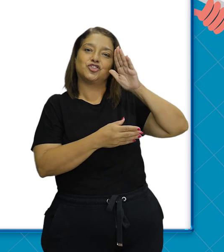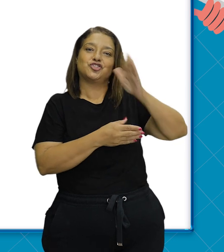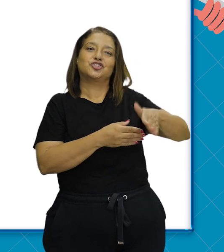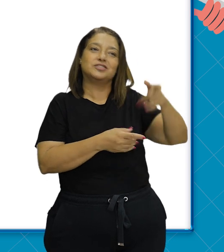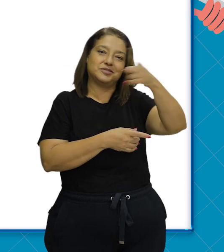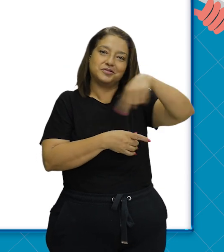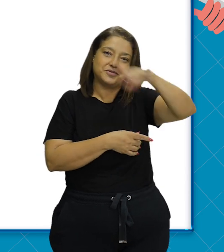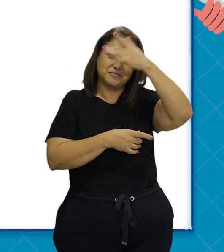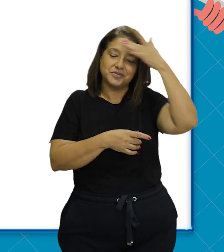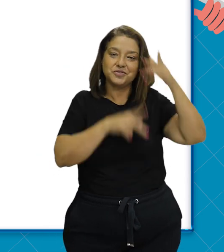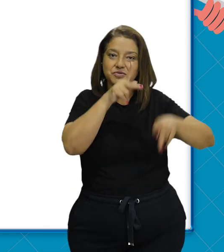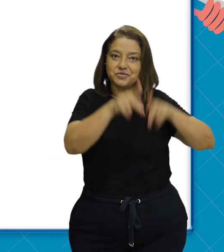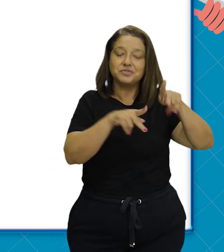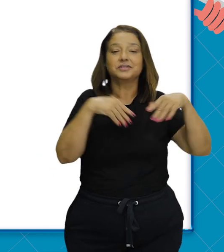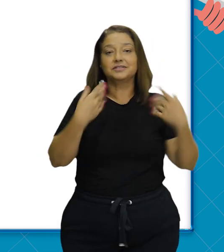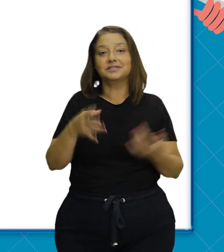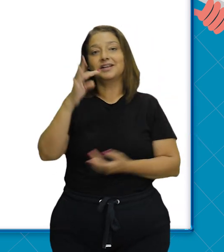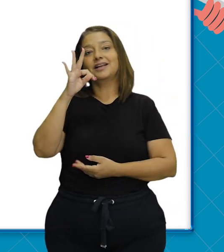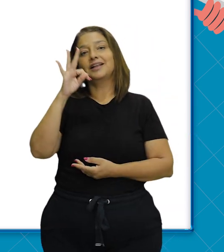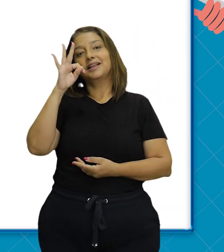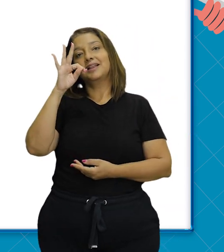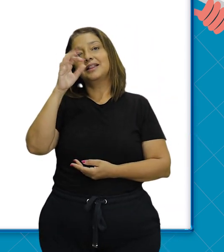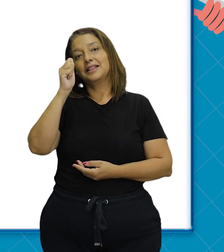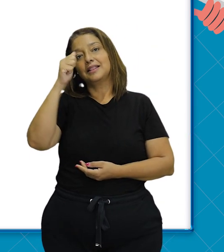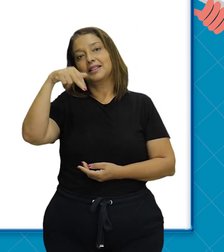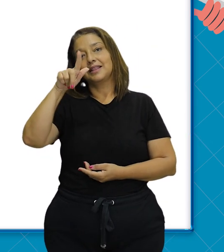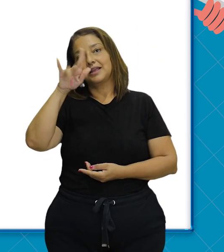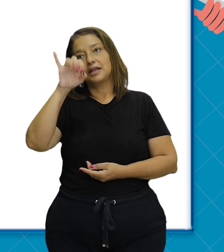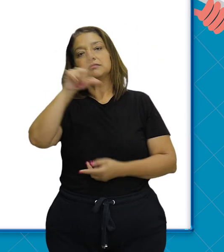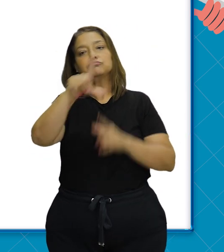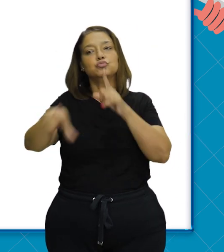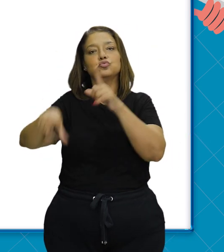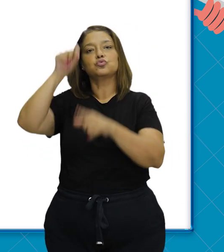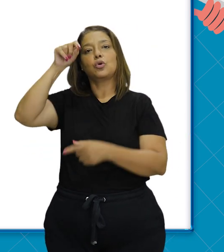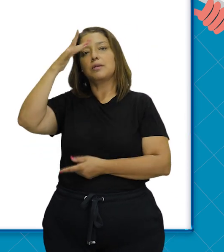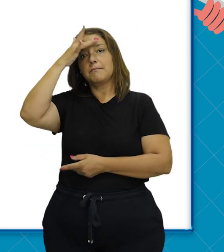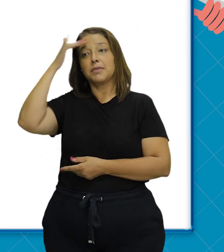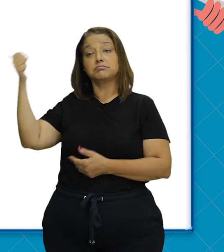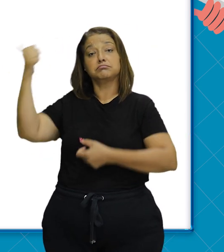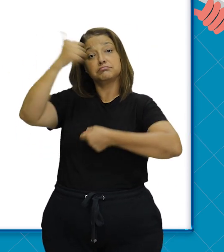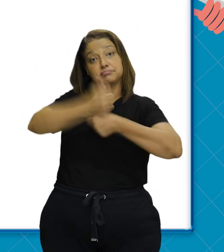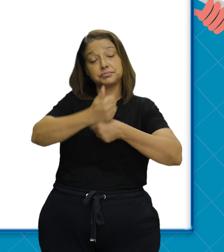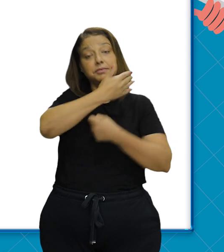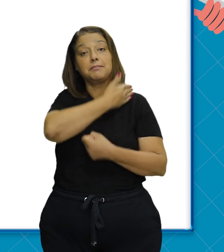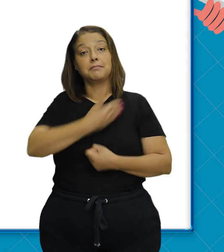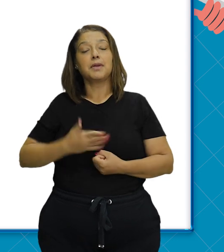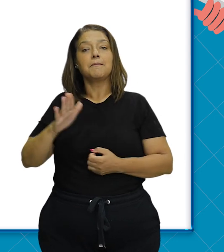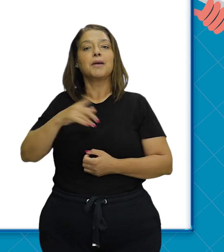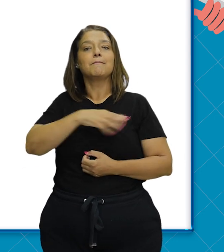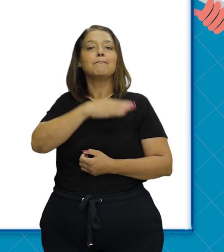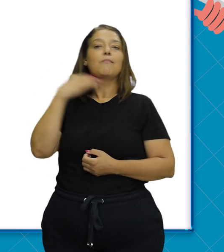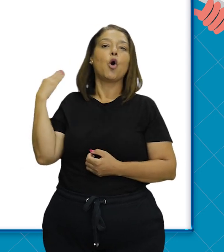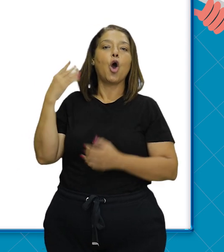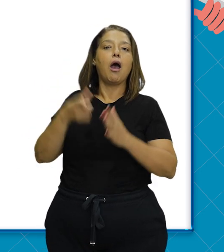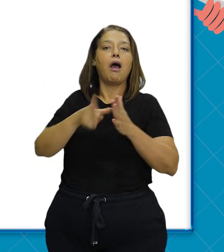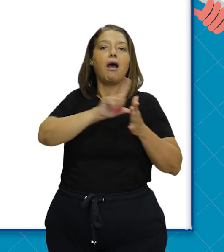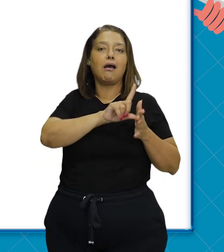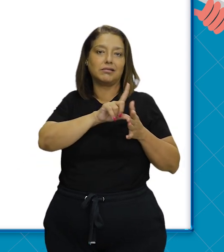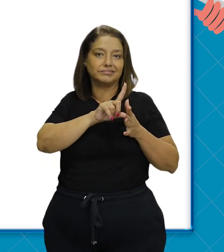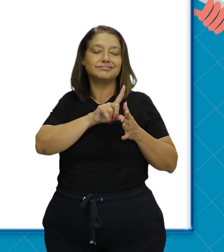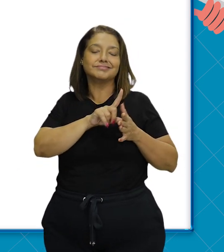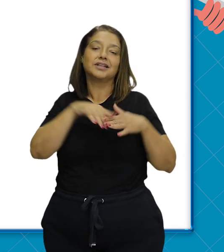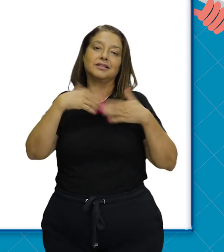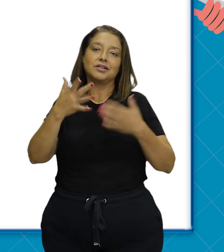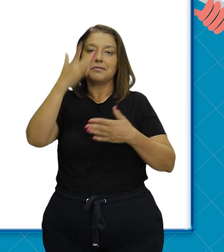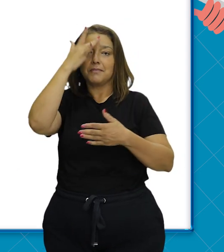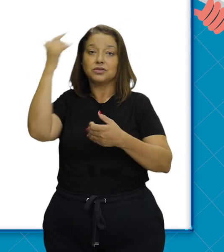das contas, Tancredo Neves foi escolhido indiretamente pelo colégio eleitoral como presidente, mas morreu antes de sua posse.